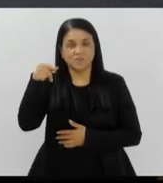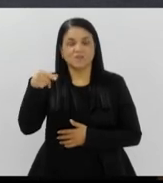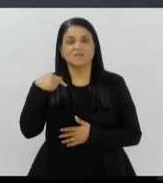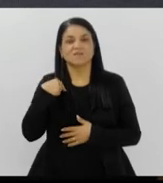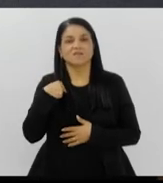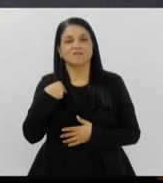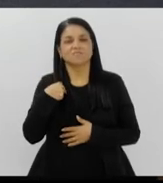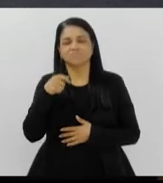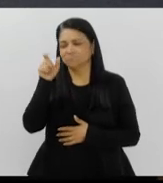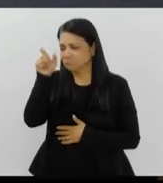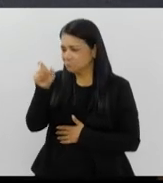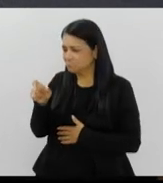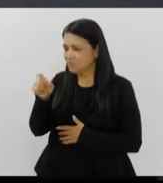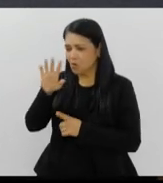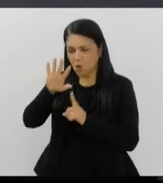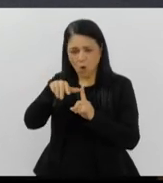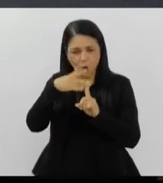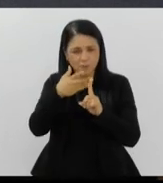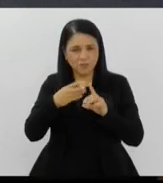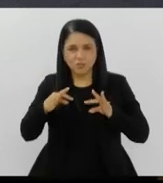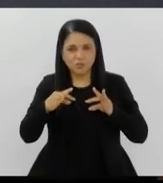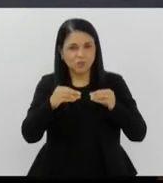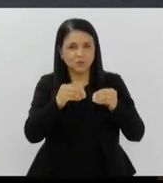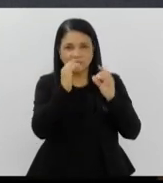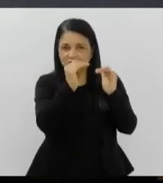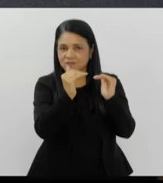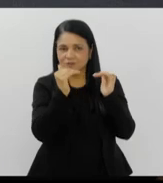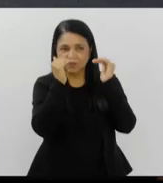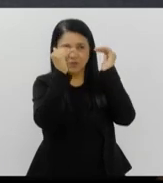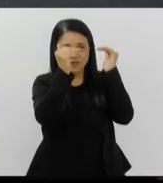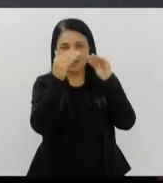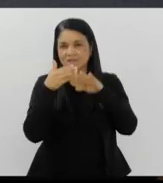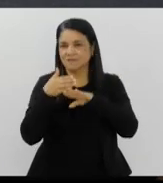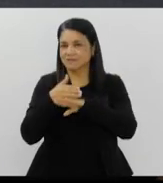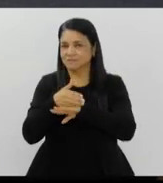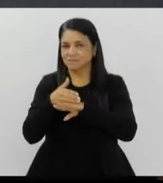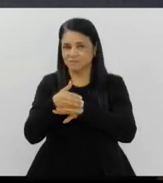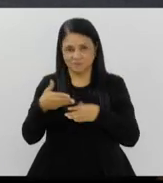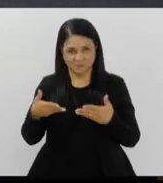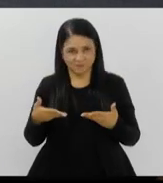qual eu homenageio todas as autoridades aqui presentes,